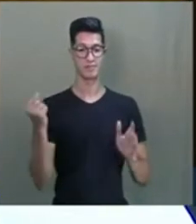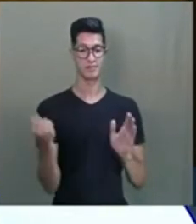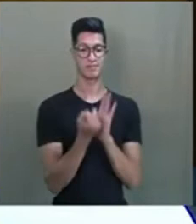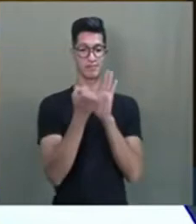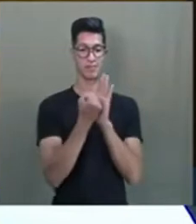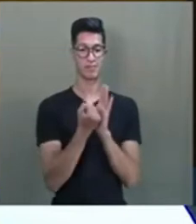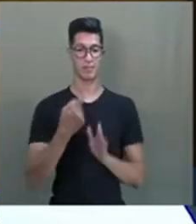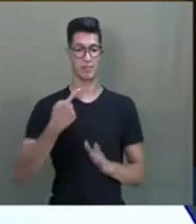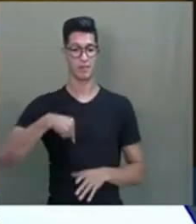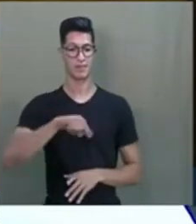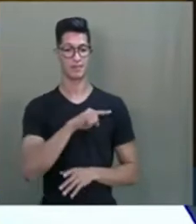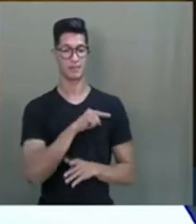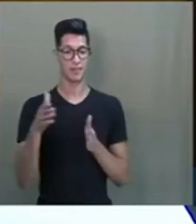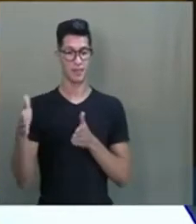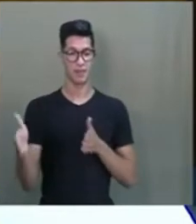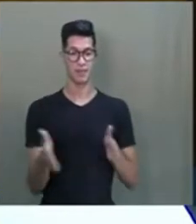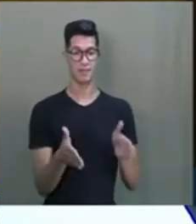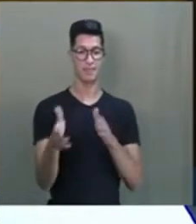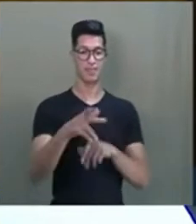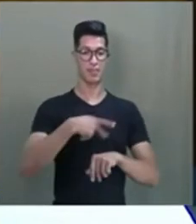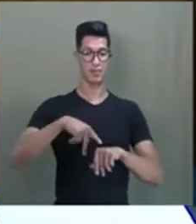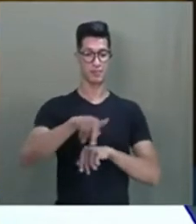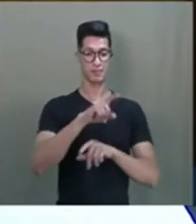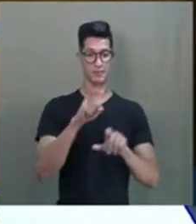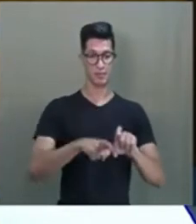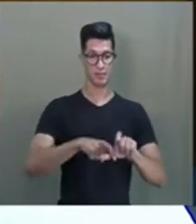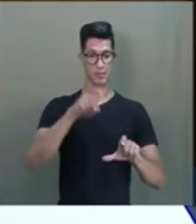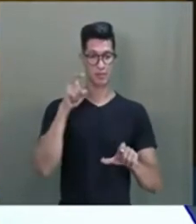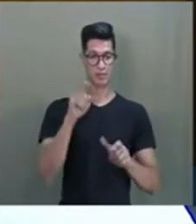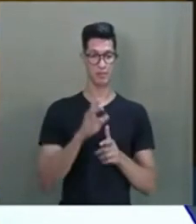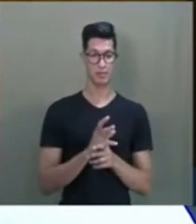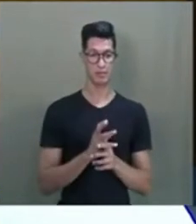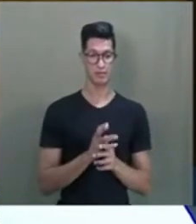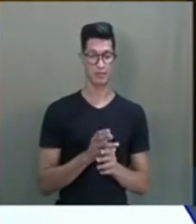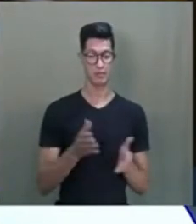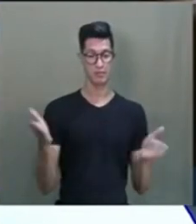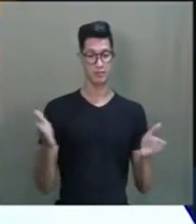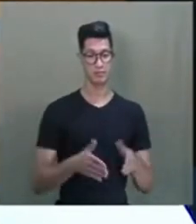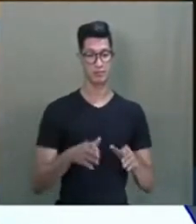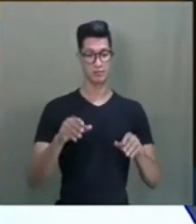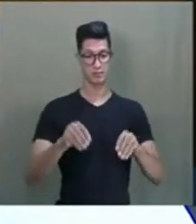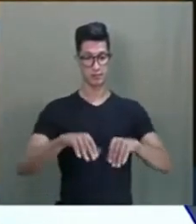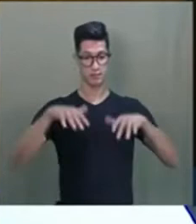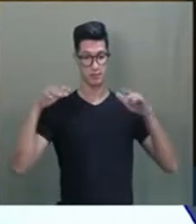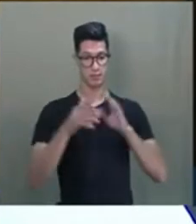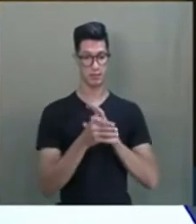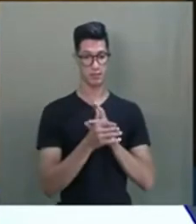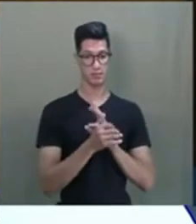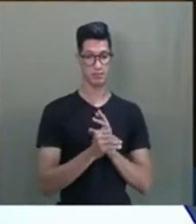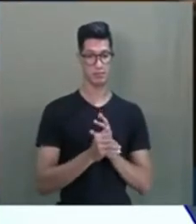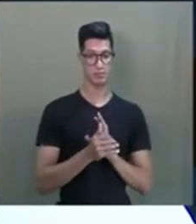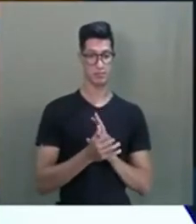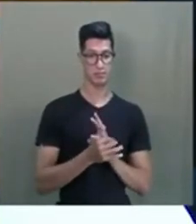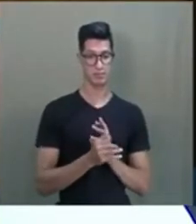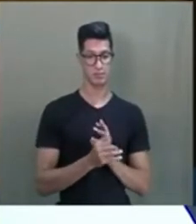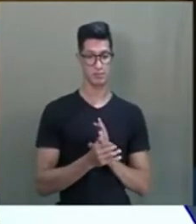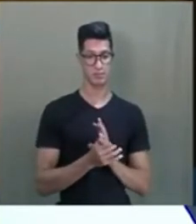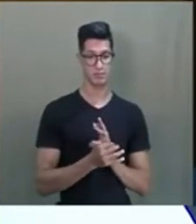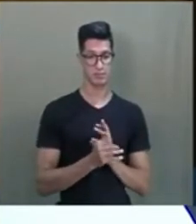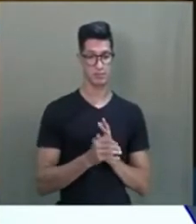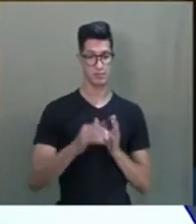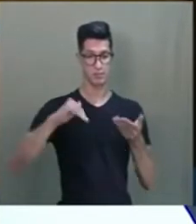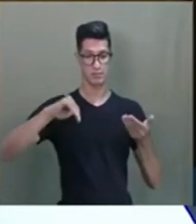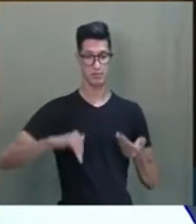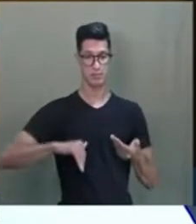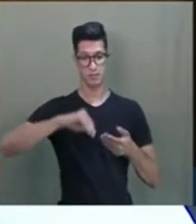selar nosso destino de país independente. Nesta sessão solene do Congresso Nacional,